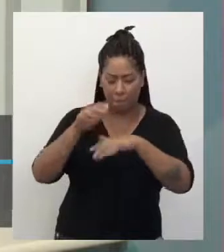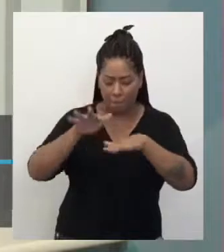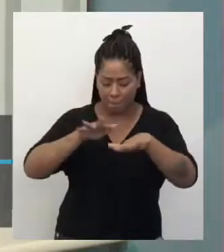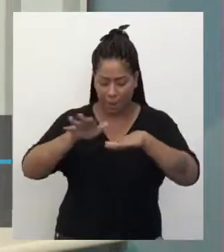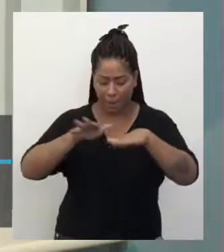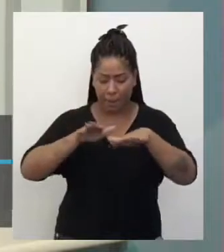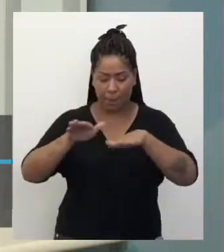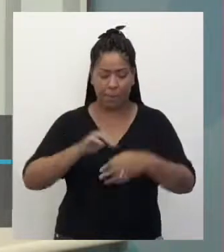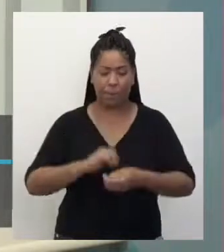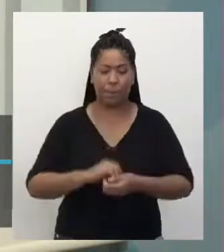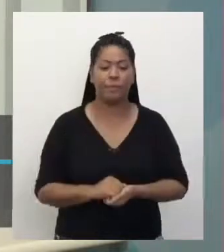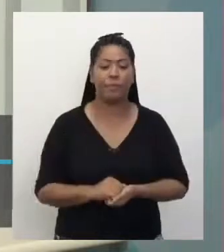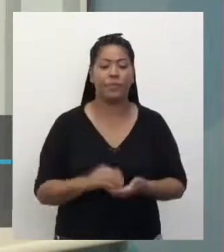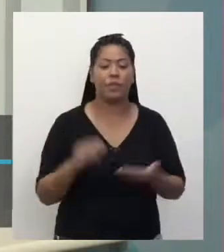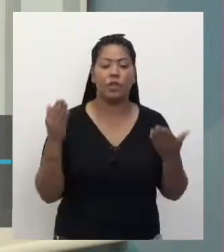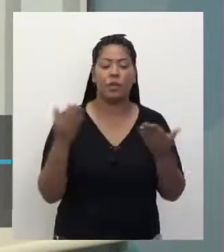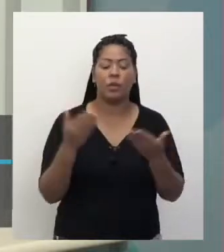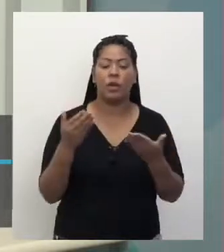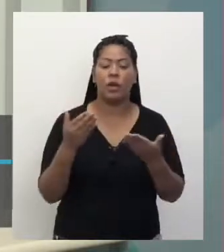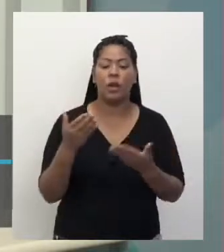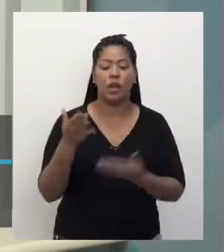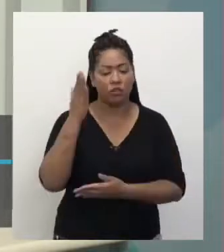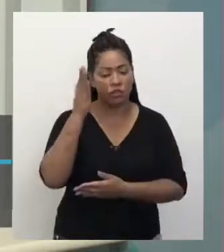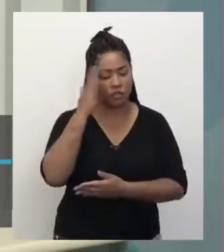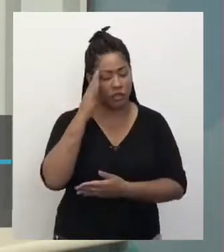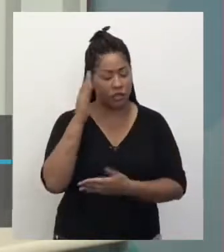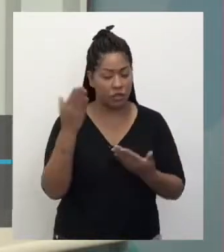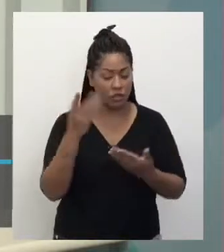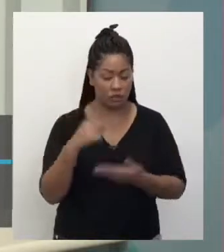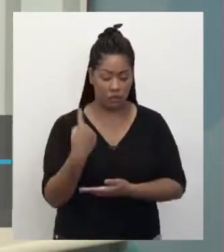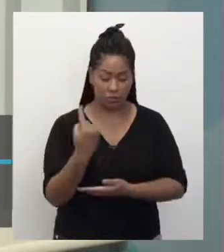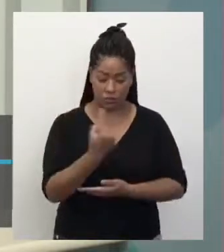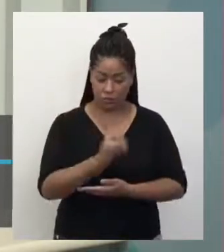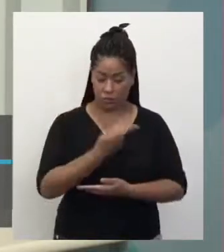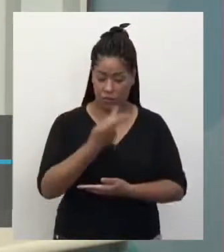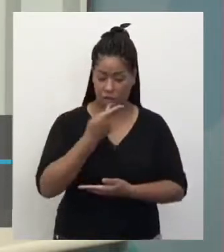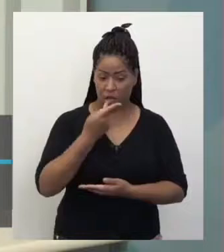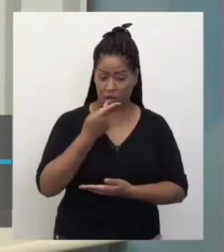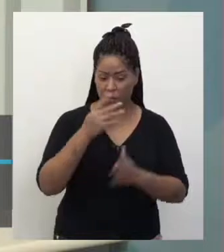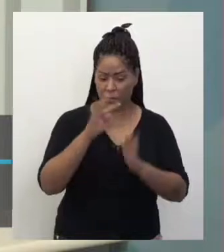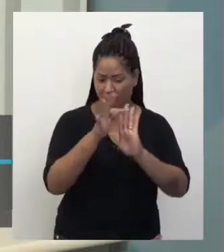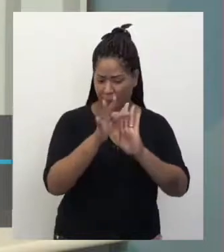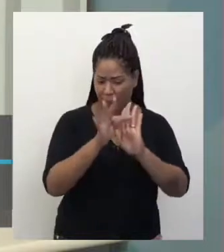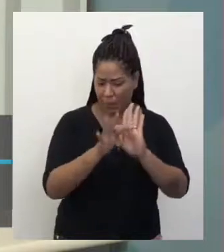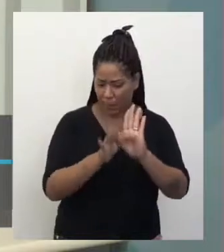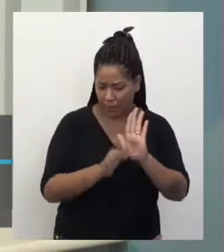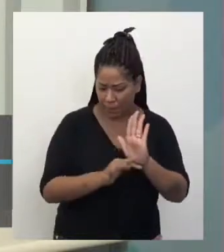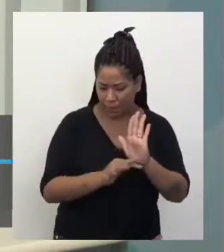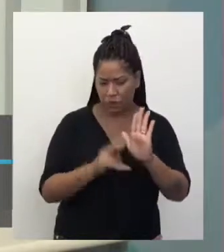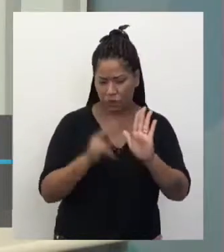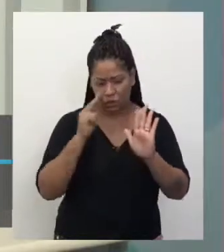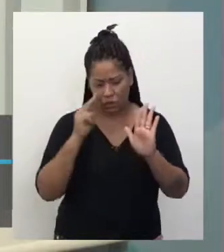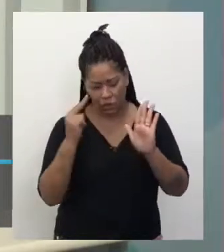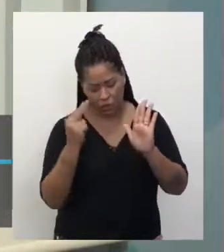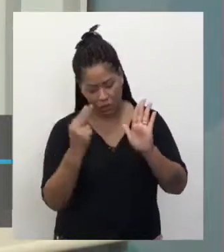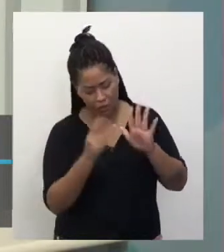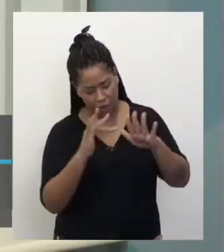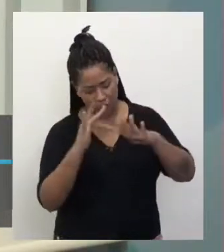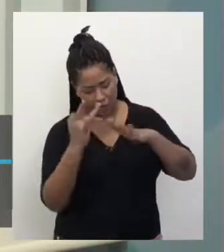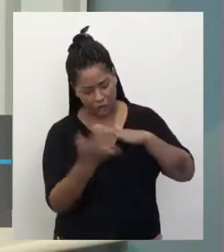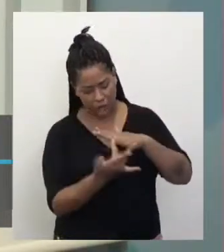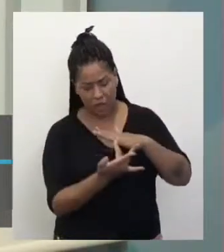movimento. E vamos lá. Já que nós vamos falar sobre as imagens ou os textos que nós conseguimos ver no campo das mídias, nas